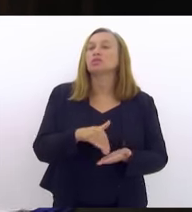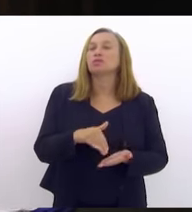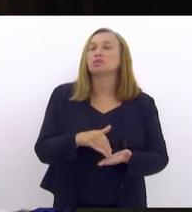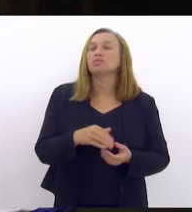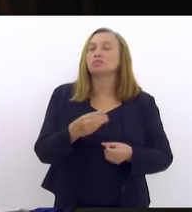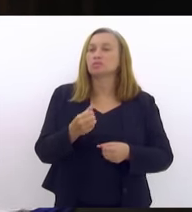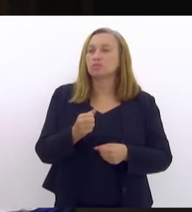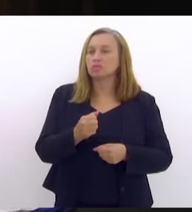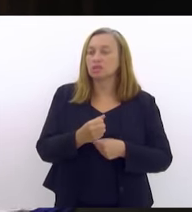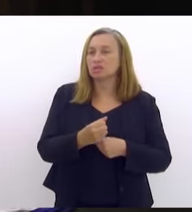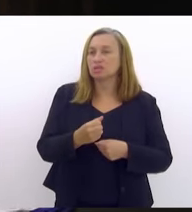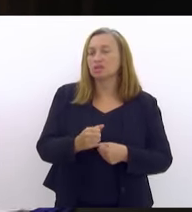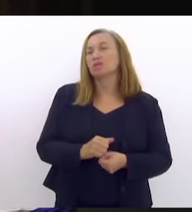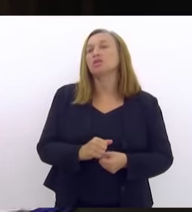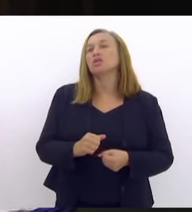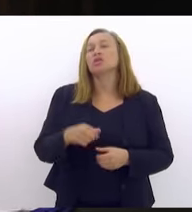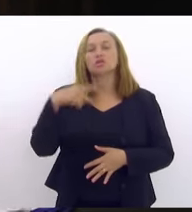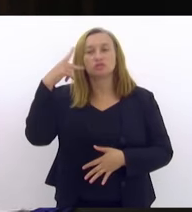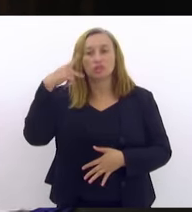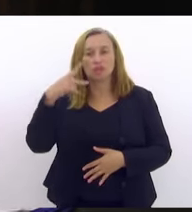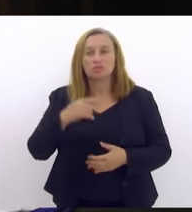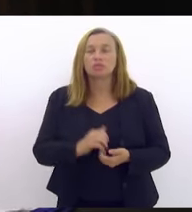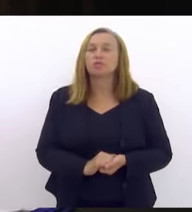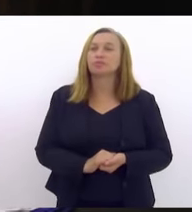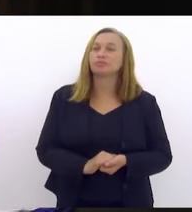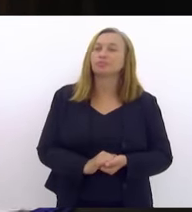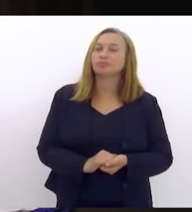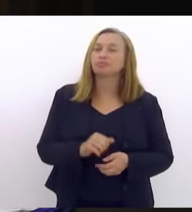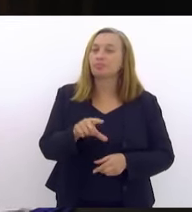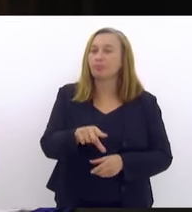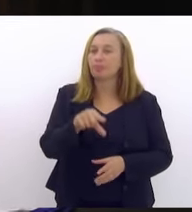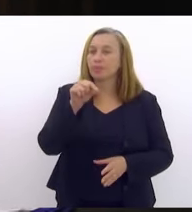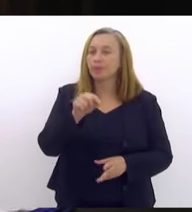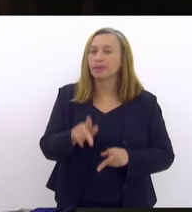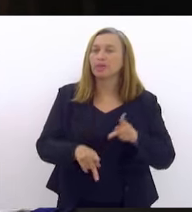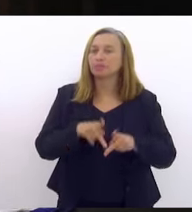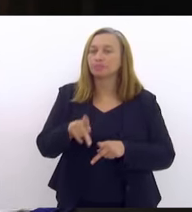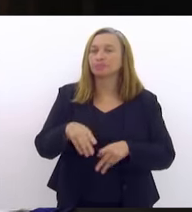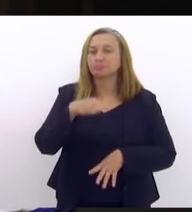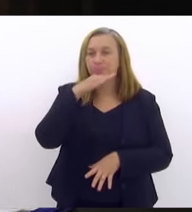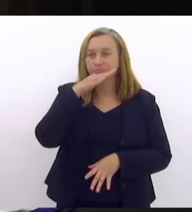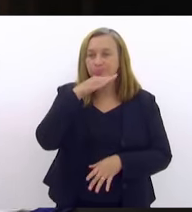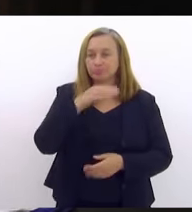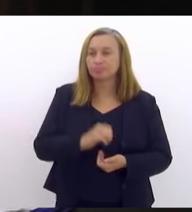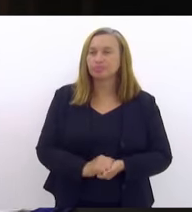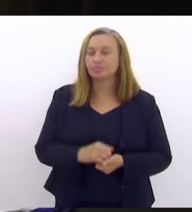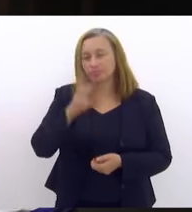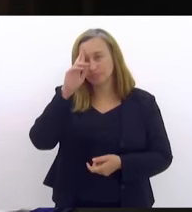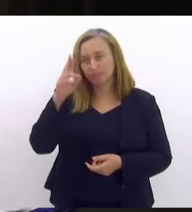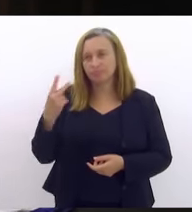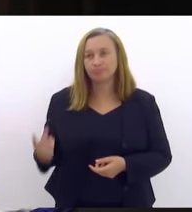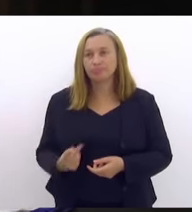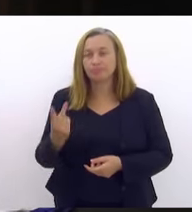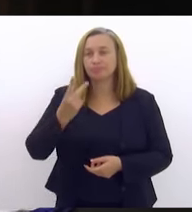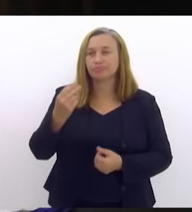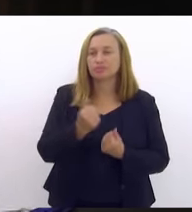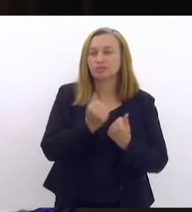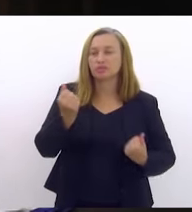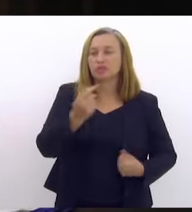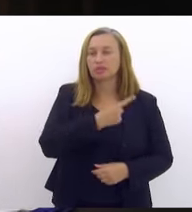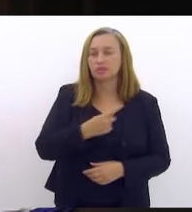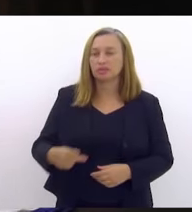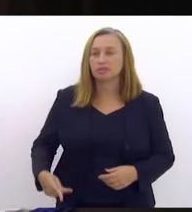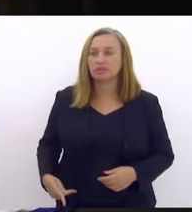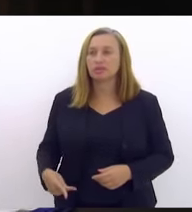honra os vereadores eleitos da cidade de Mangaratiba, quando o senhor honra o vice-prefeito